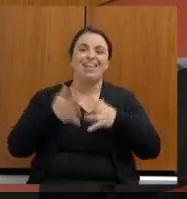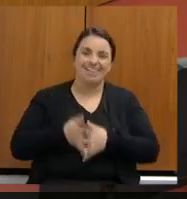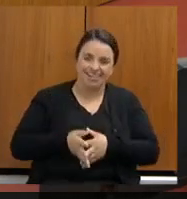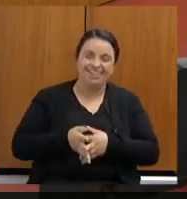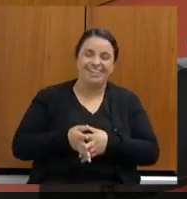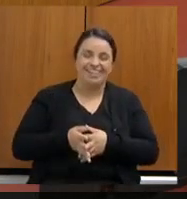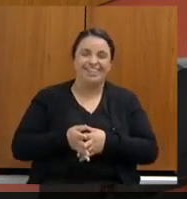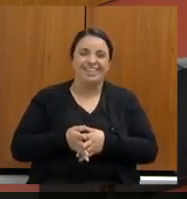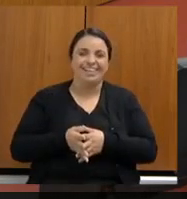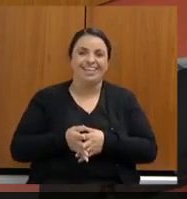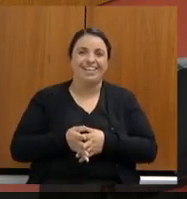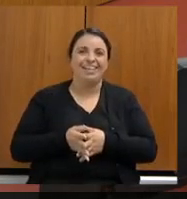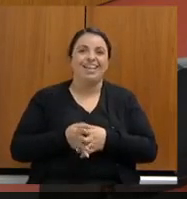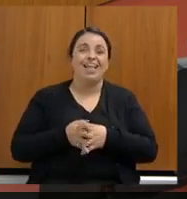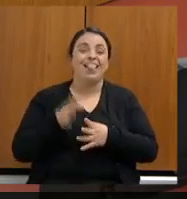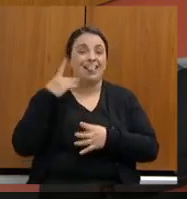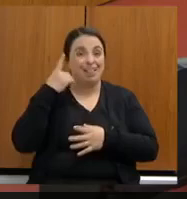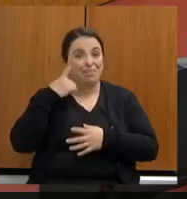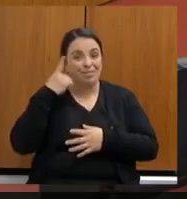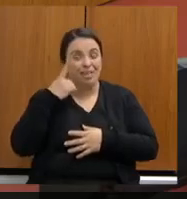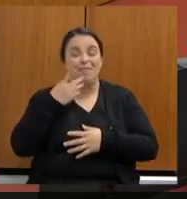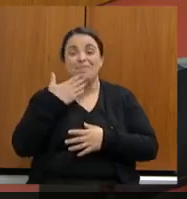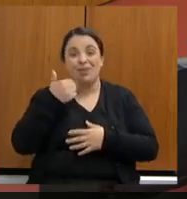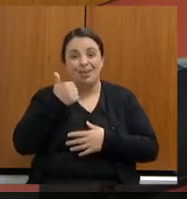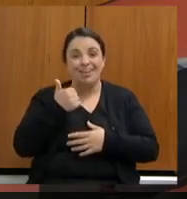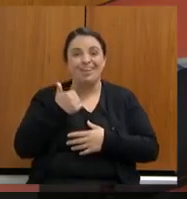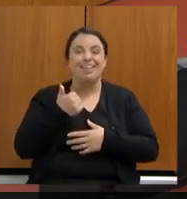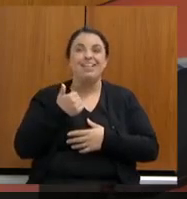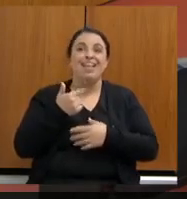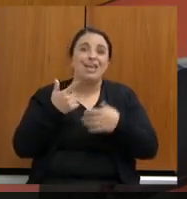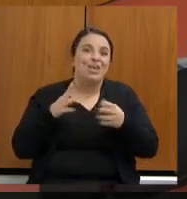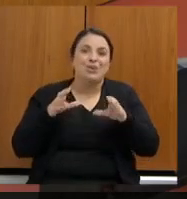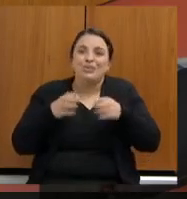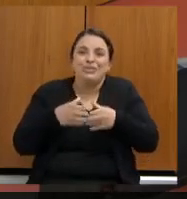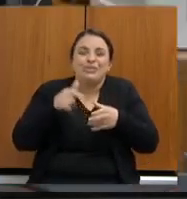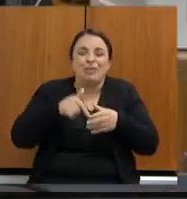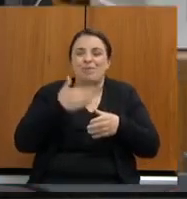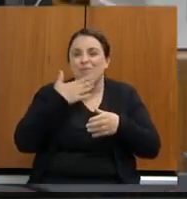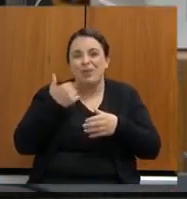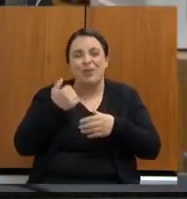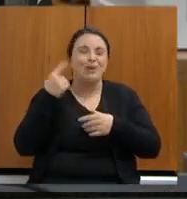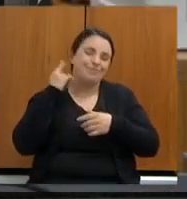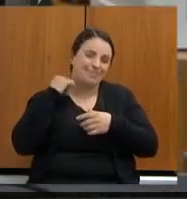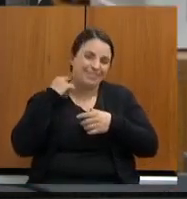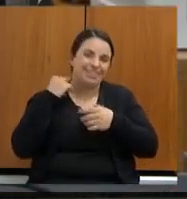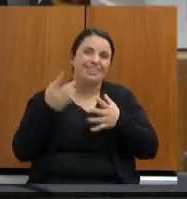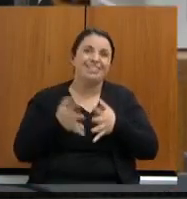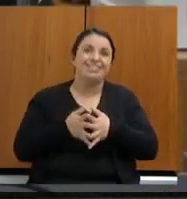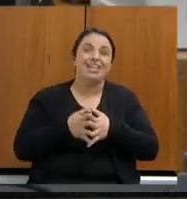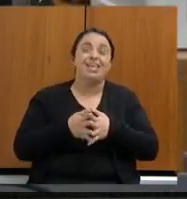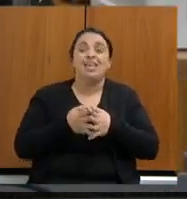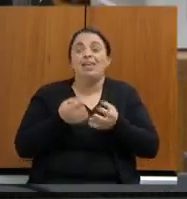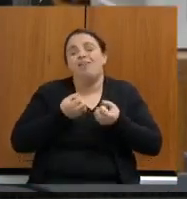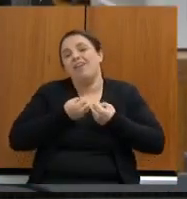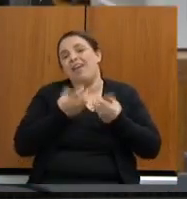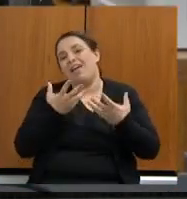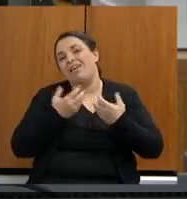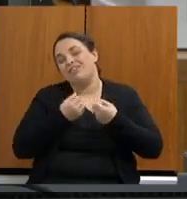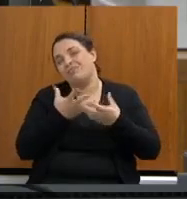time o melhor de Minas é mas eu gostaria de te dizer aqui é